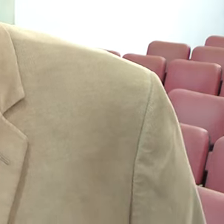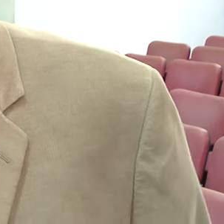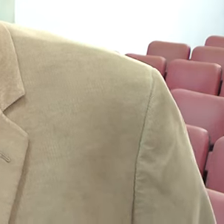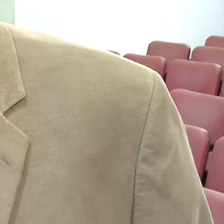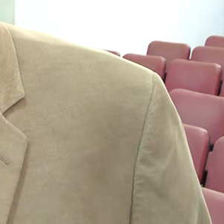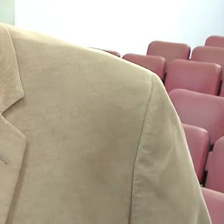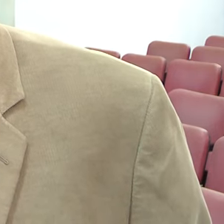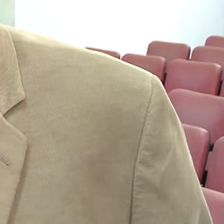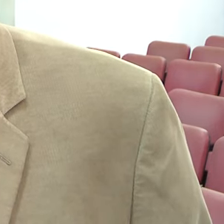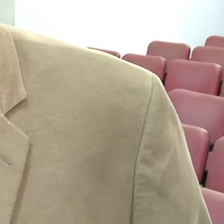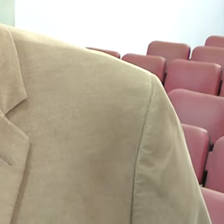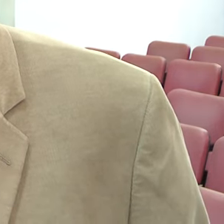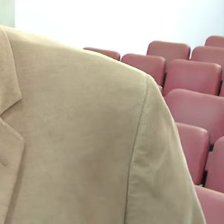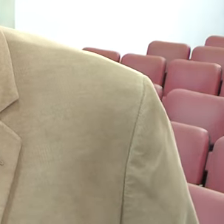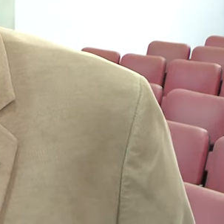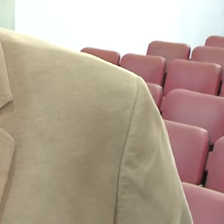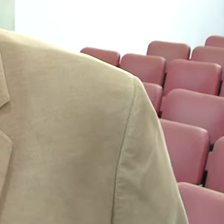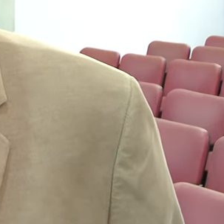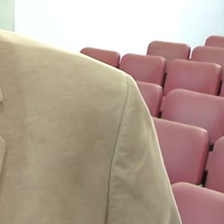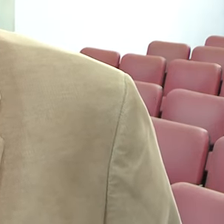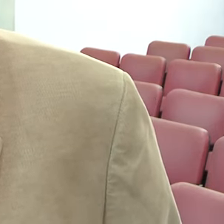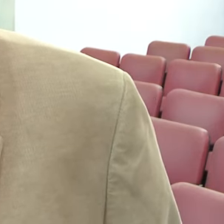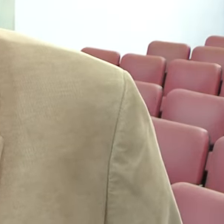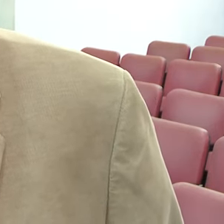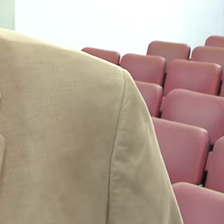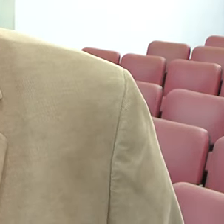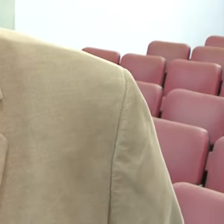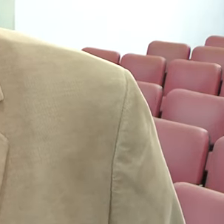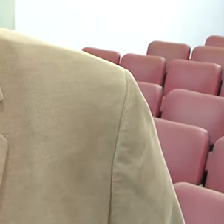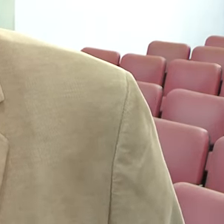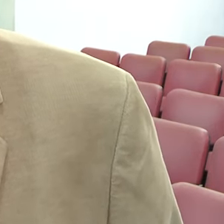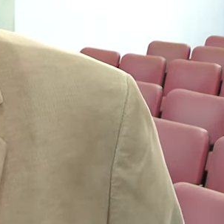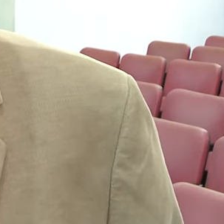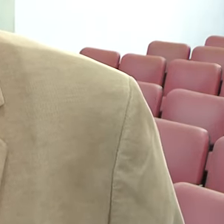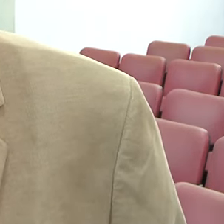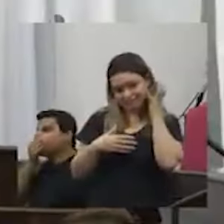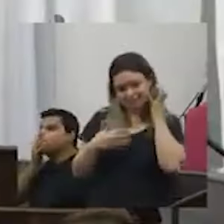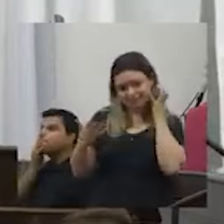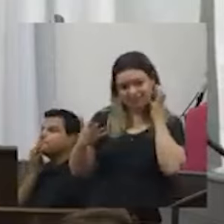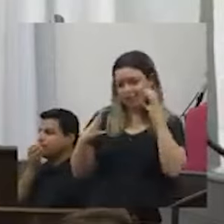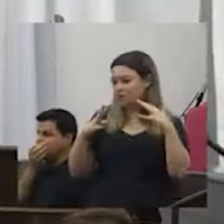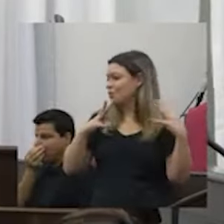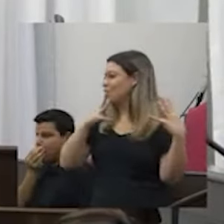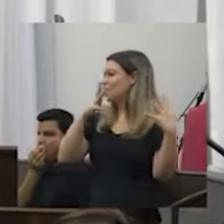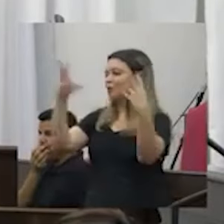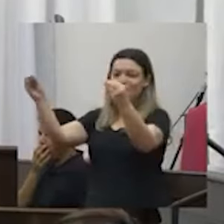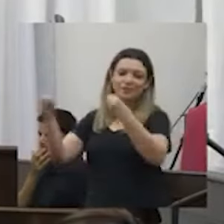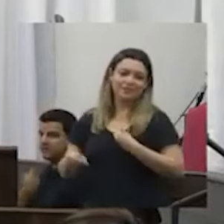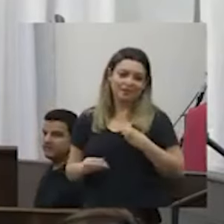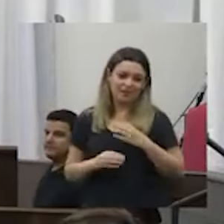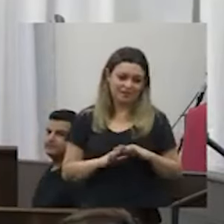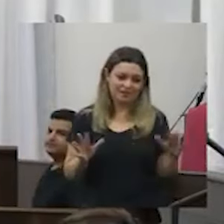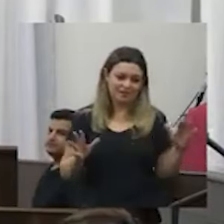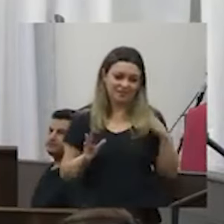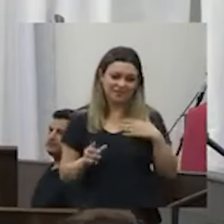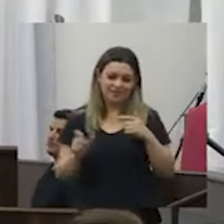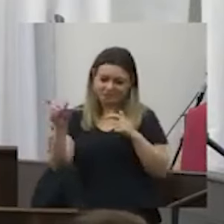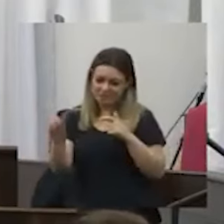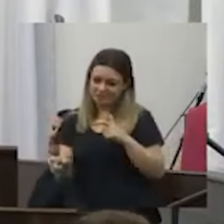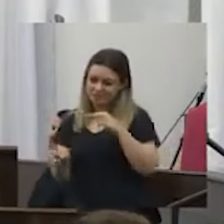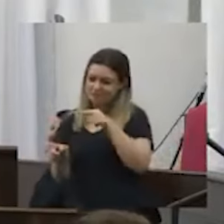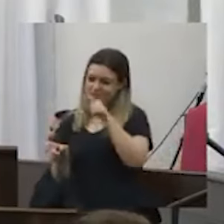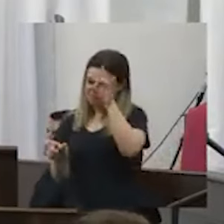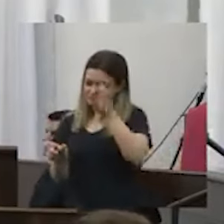sobre coisas importantes nessa atividade tão nobre que é a atividade do cientista, de fazer ciência. Fazer ciência é fundamental, mas